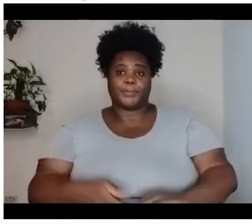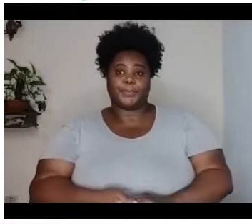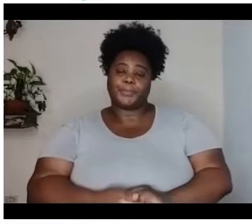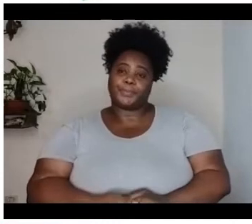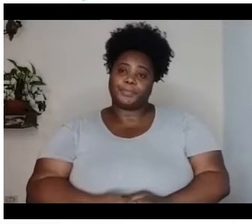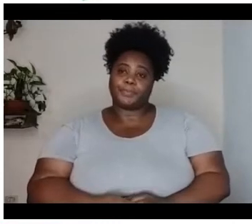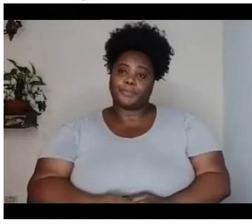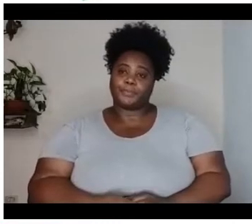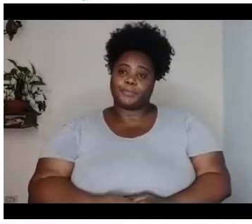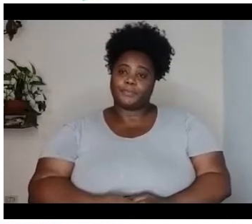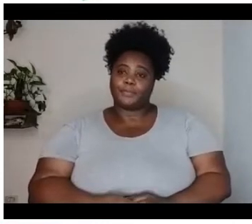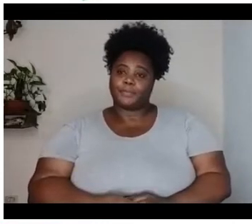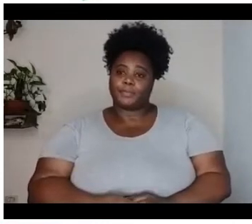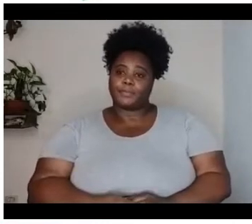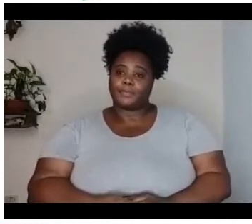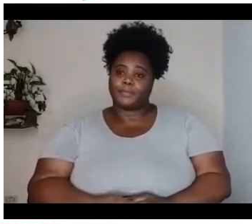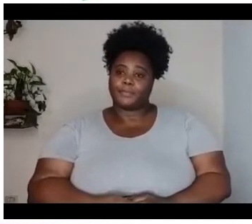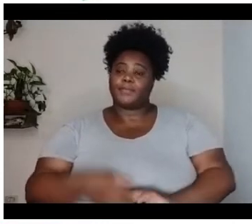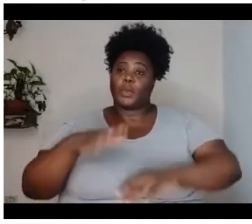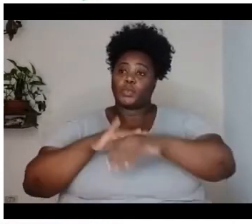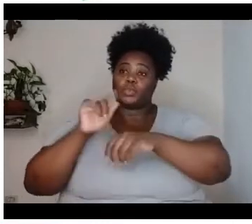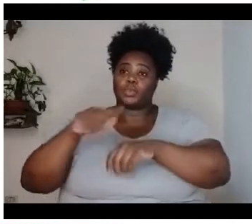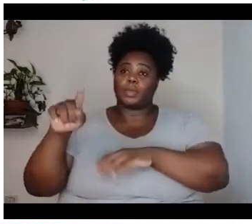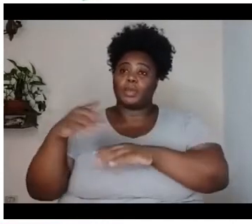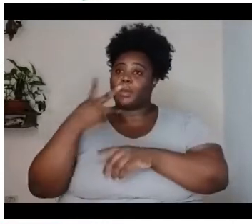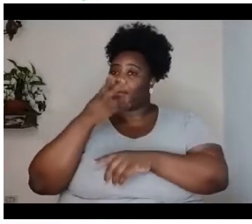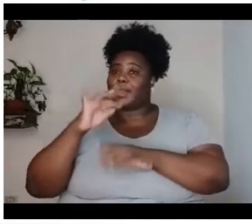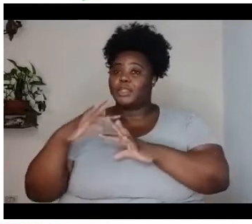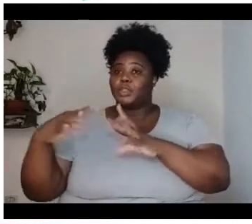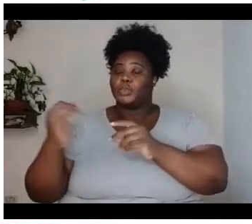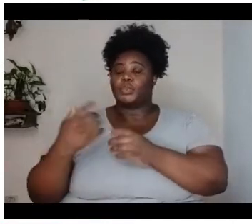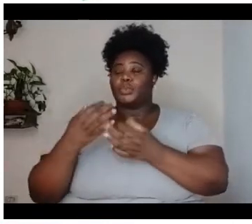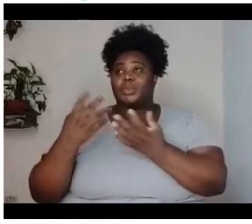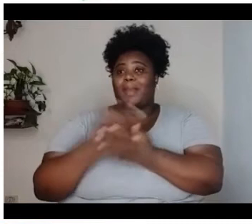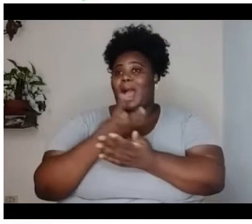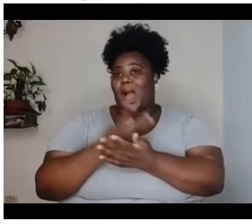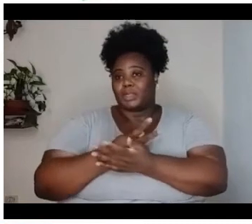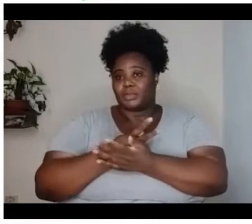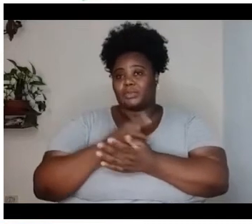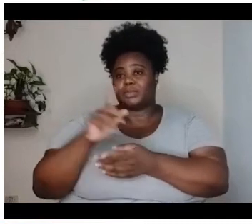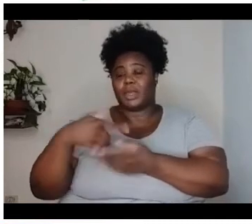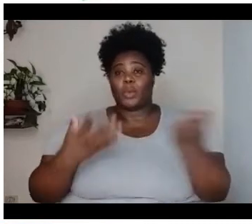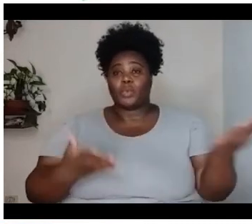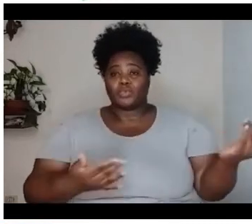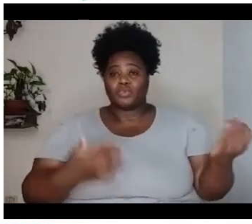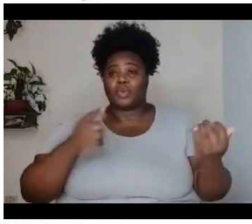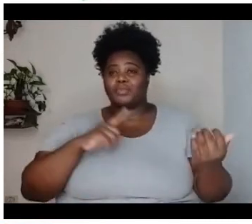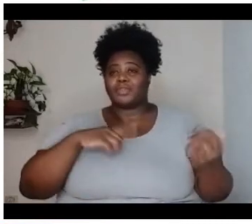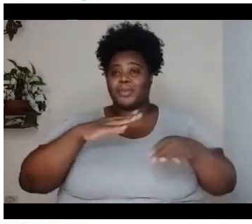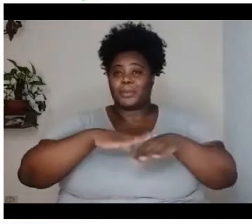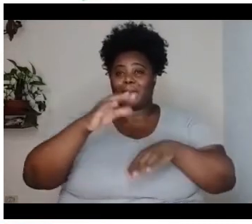E eu mostrei para ele a palestra foi tudo sobre o que não deu certo. Né? E eram jovens, tinham acho que mais de